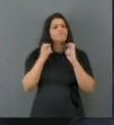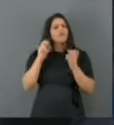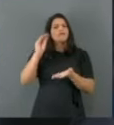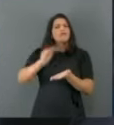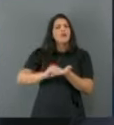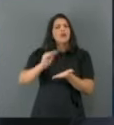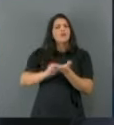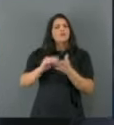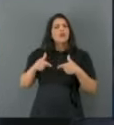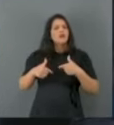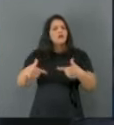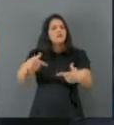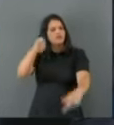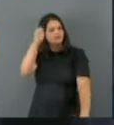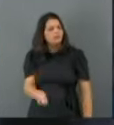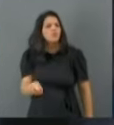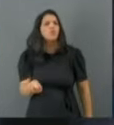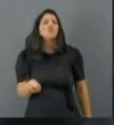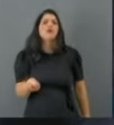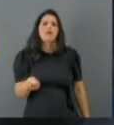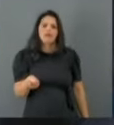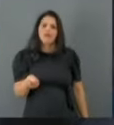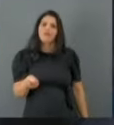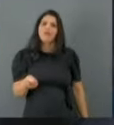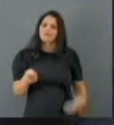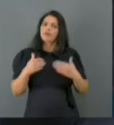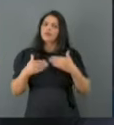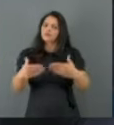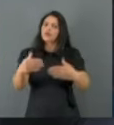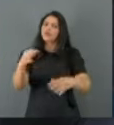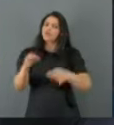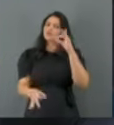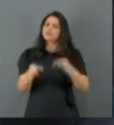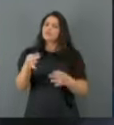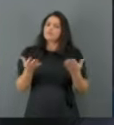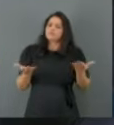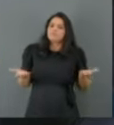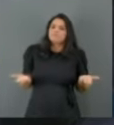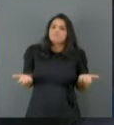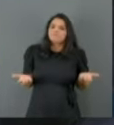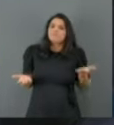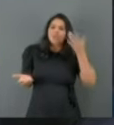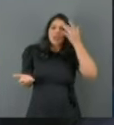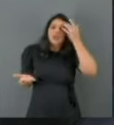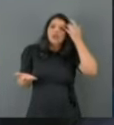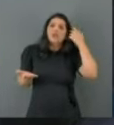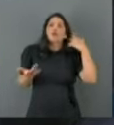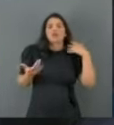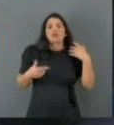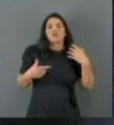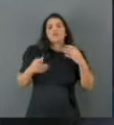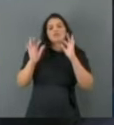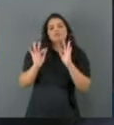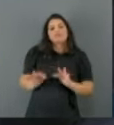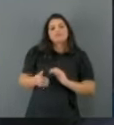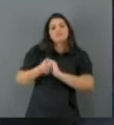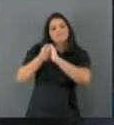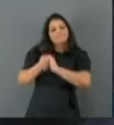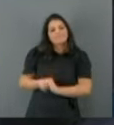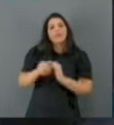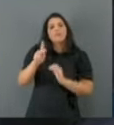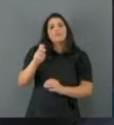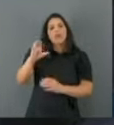iniciativas mais contundentes por parte do Ministério da Justiça. Até lhe felicito por encaminhar essa PEC, acho que o assunto tem que